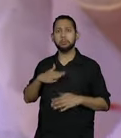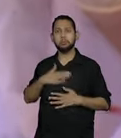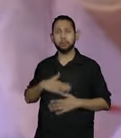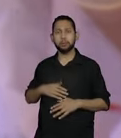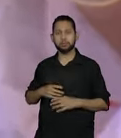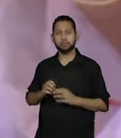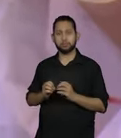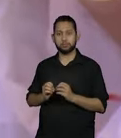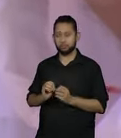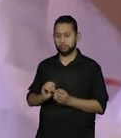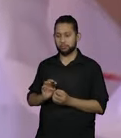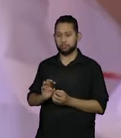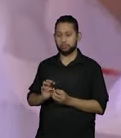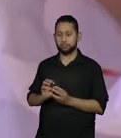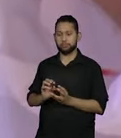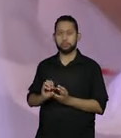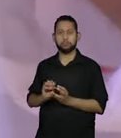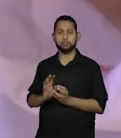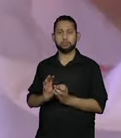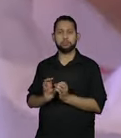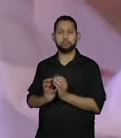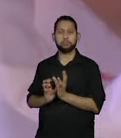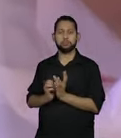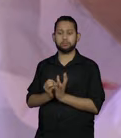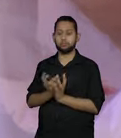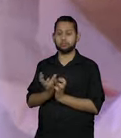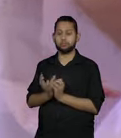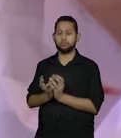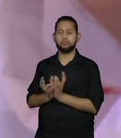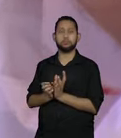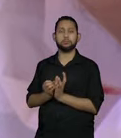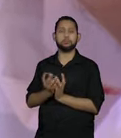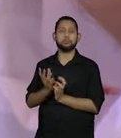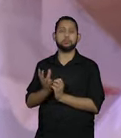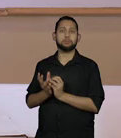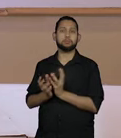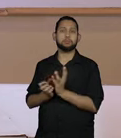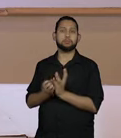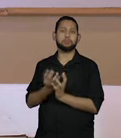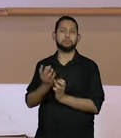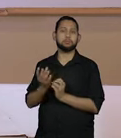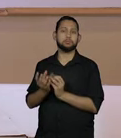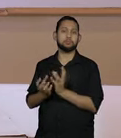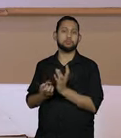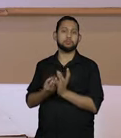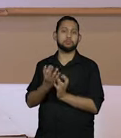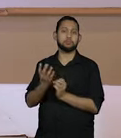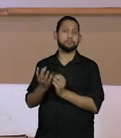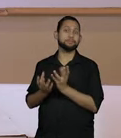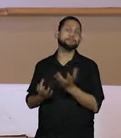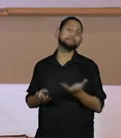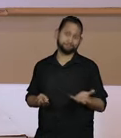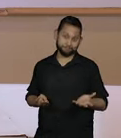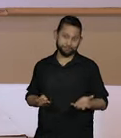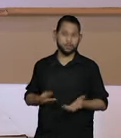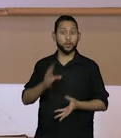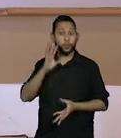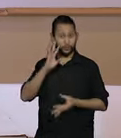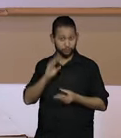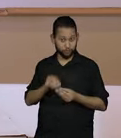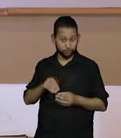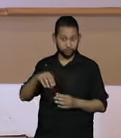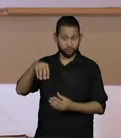começa a liberação de umas bolinhas, evidência da formação